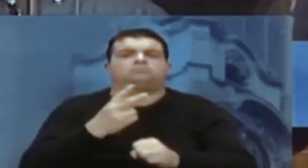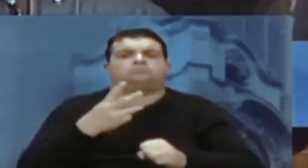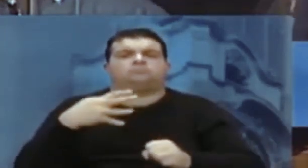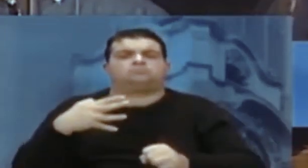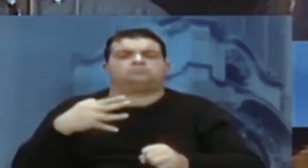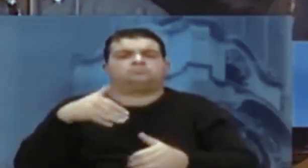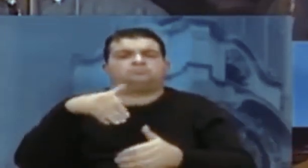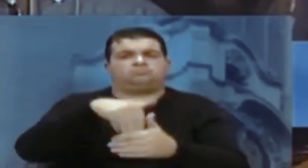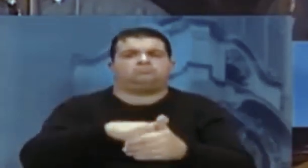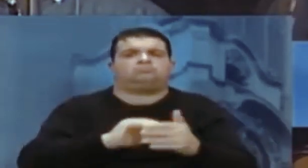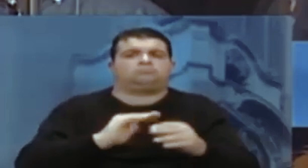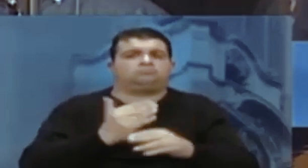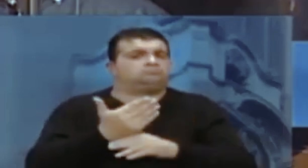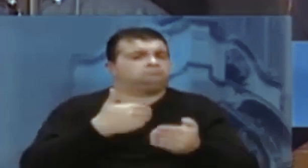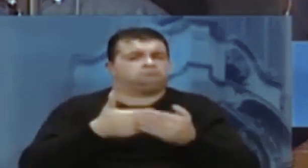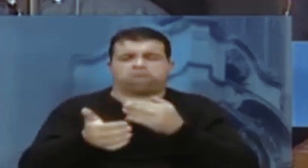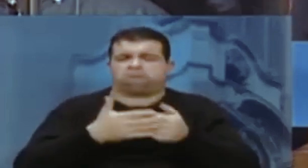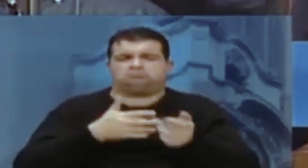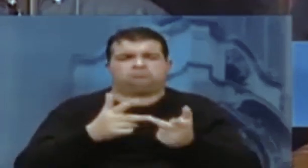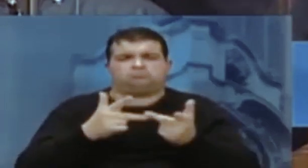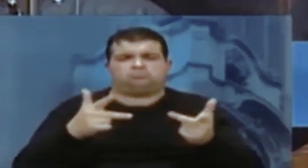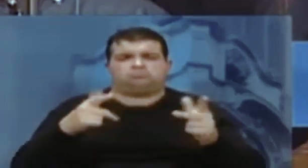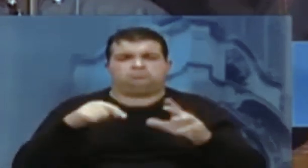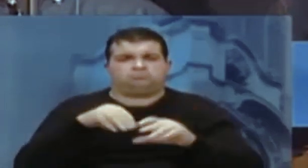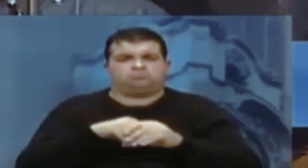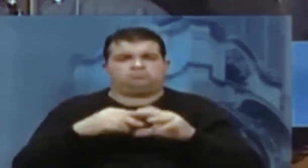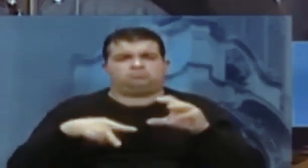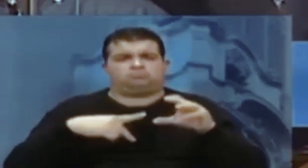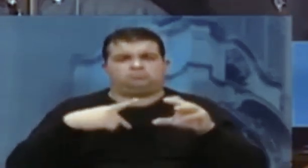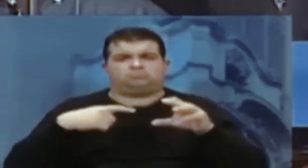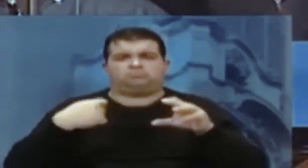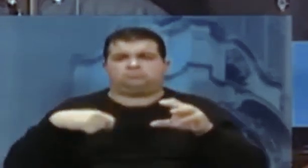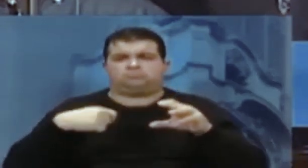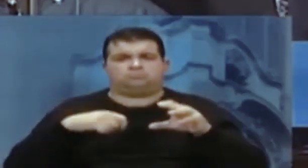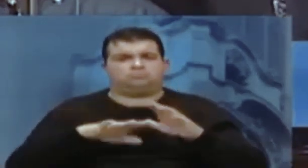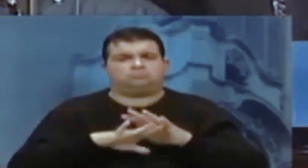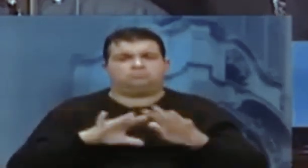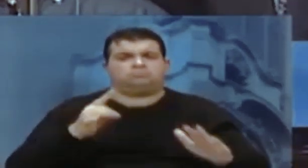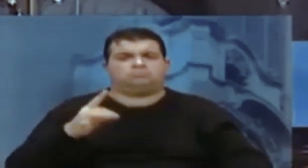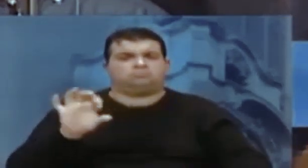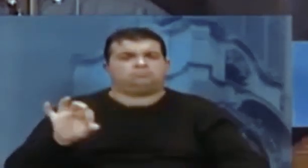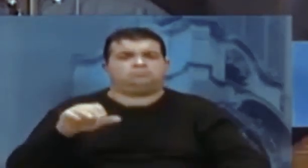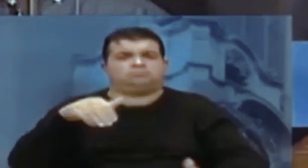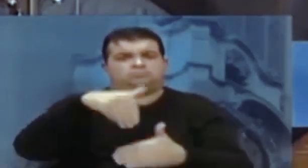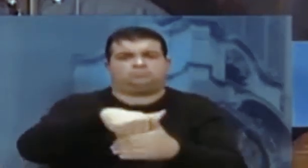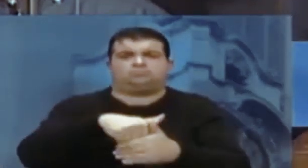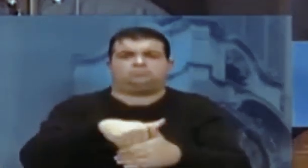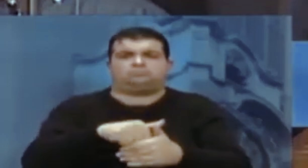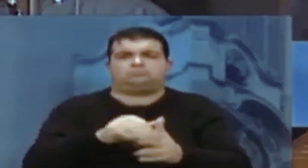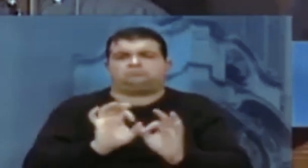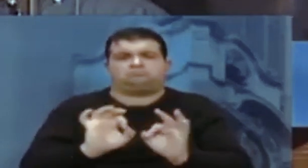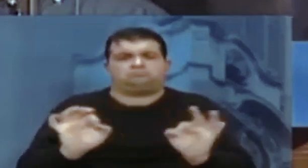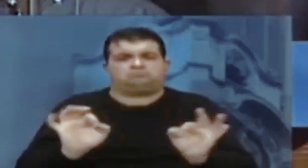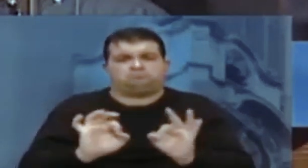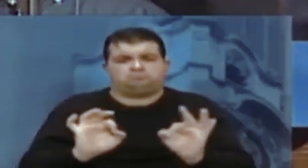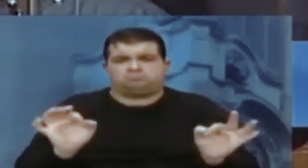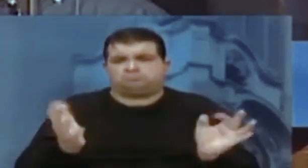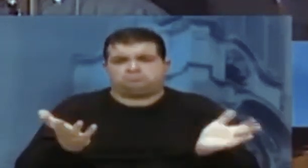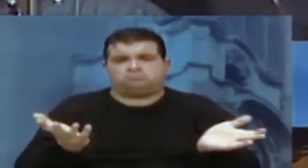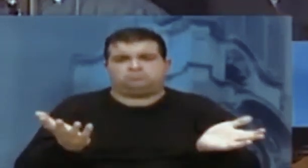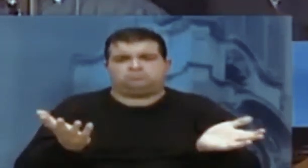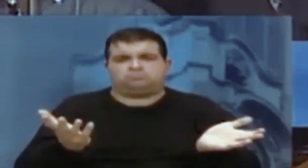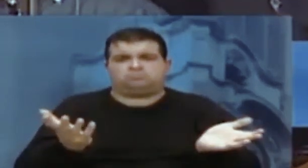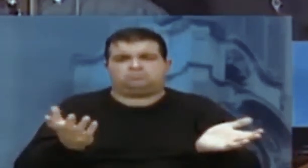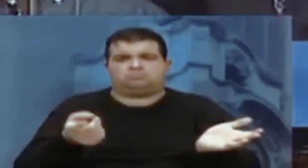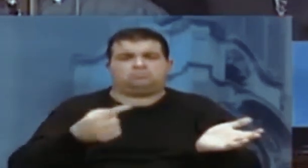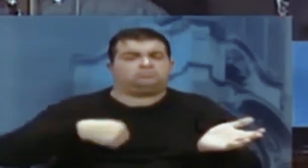votos para aprovar coisa alguma na Câmara de Vereadores, precisando apenas de 19 votos singelos,